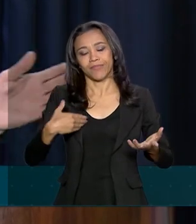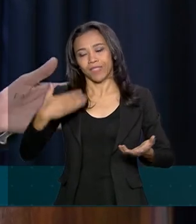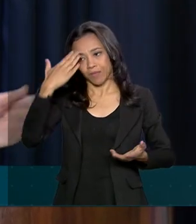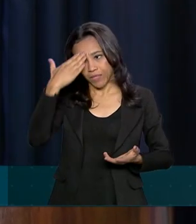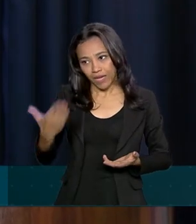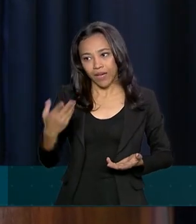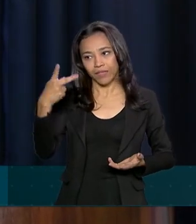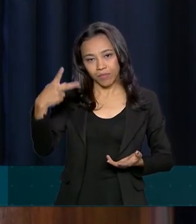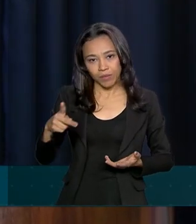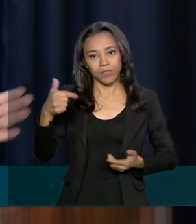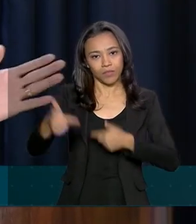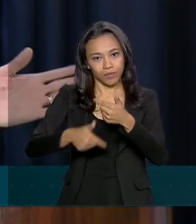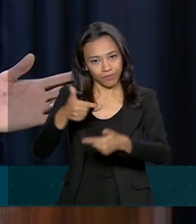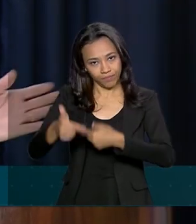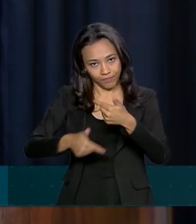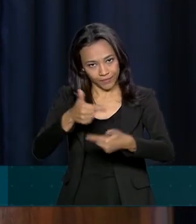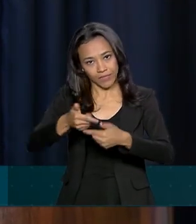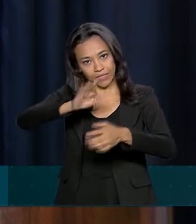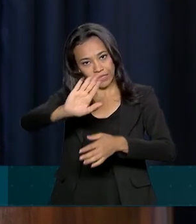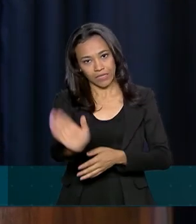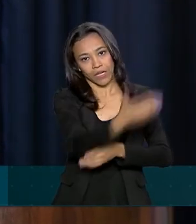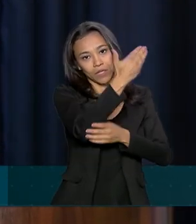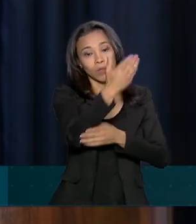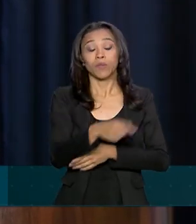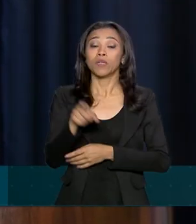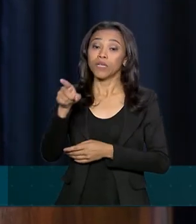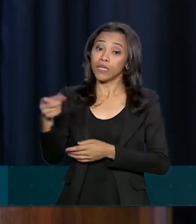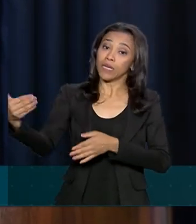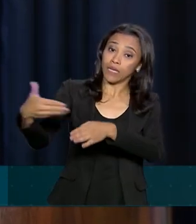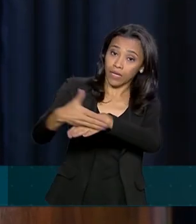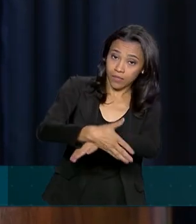serviço. Ao que entra, obrigado por aceitar